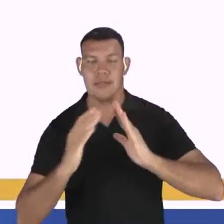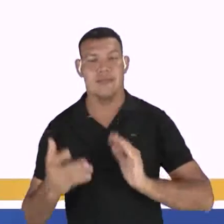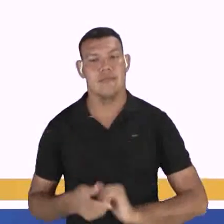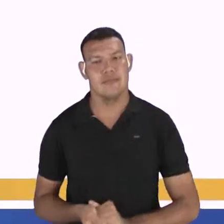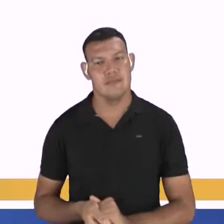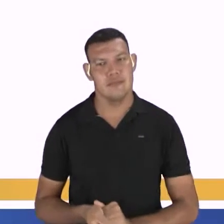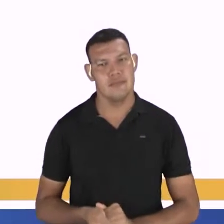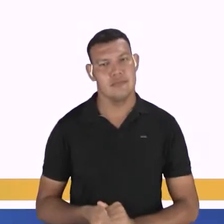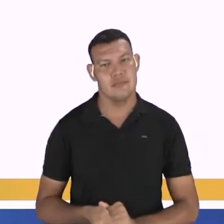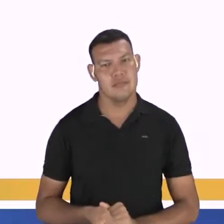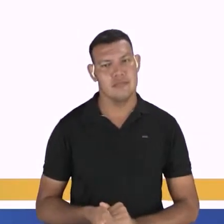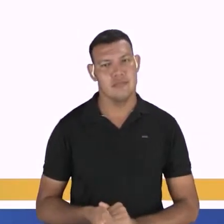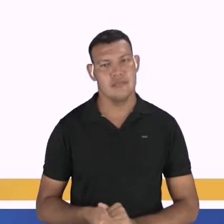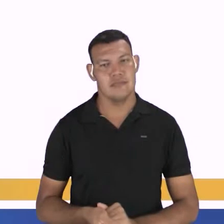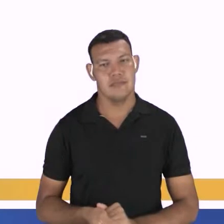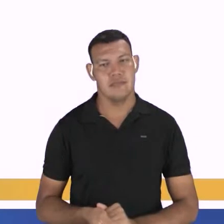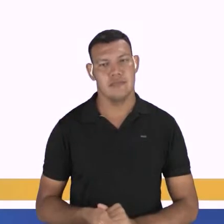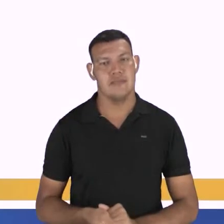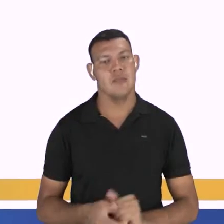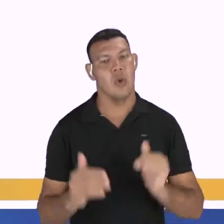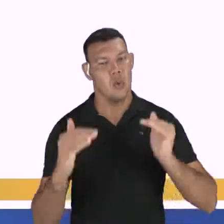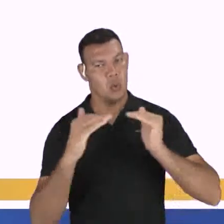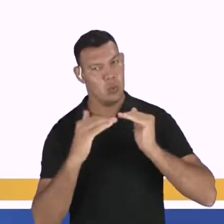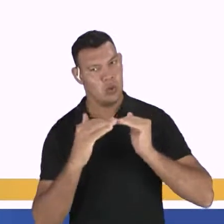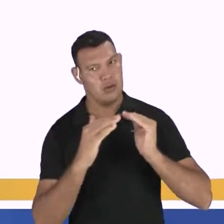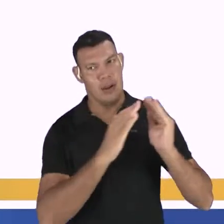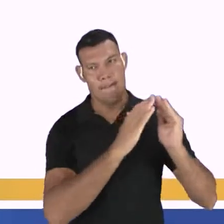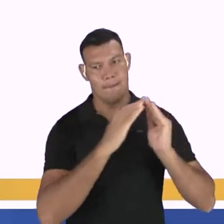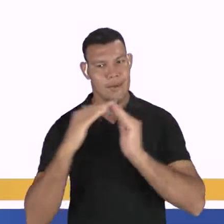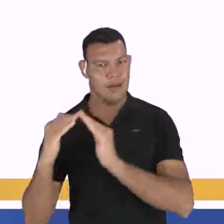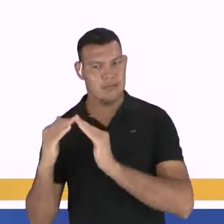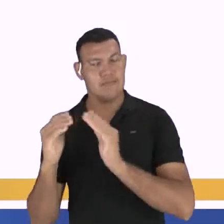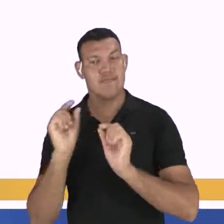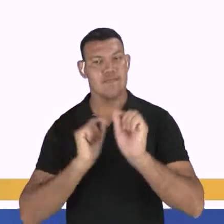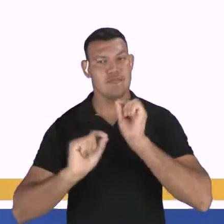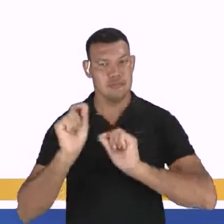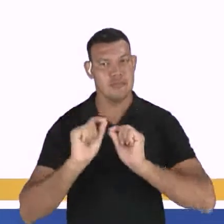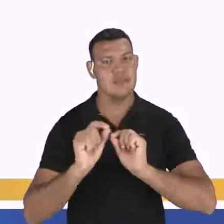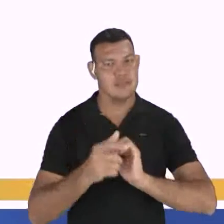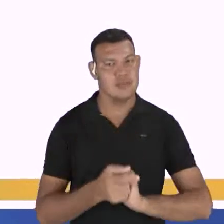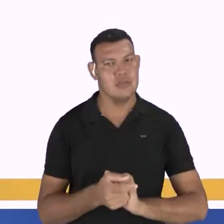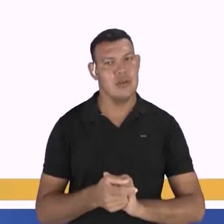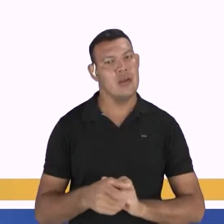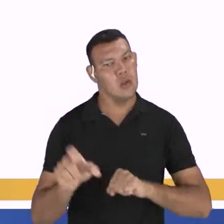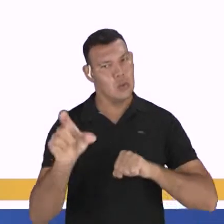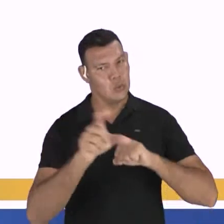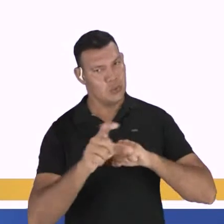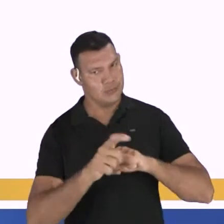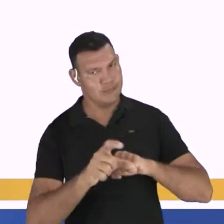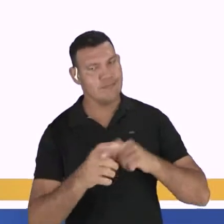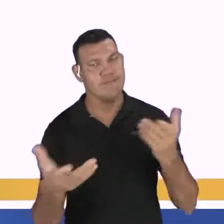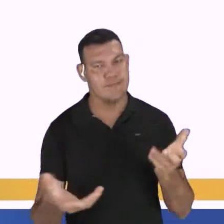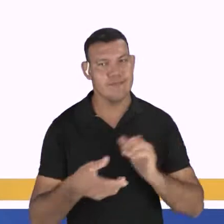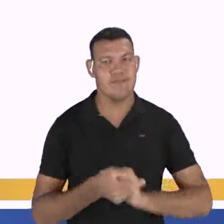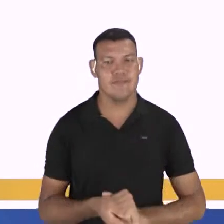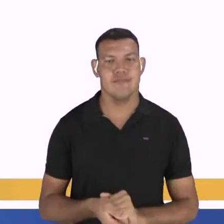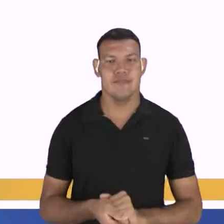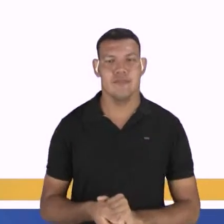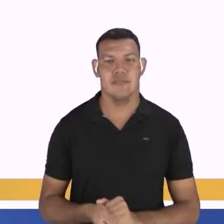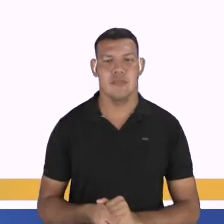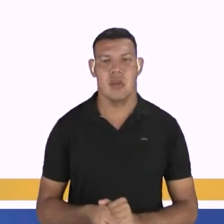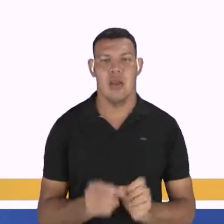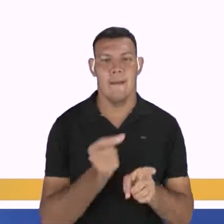no plural. Alugam. Concordando com casas. Porque casas se trata do sujeito. Casas são